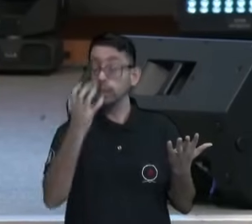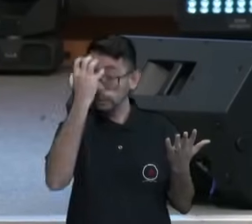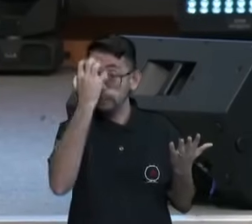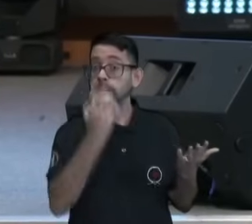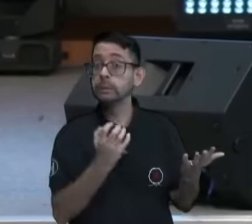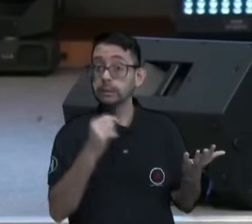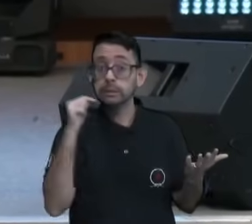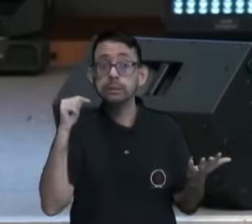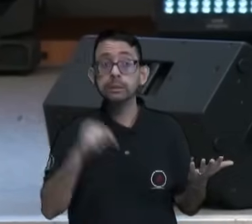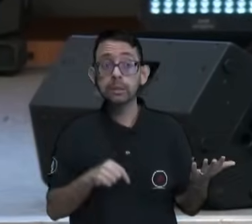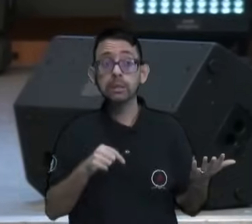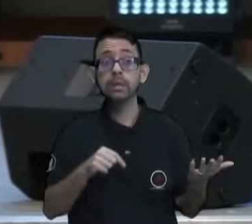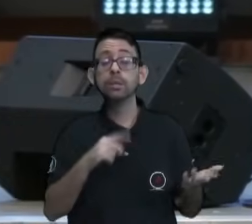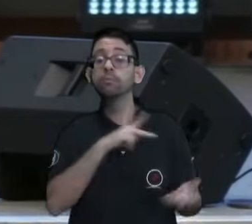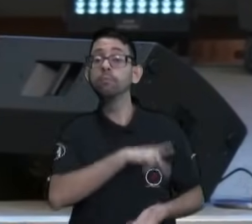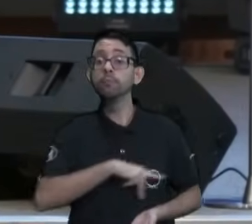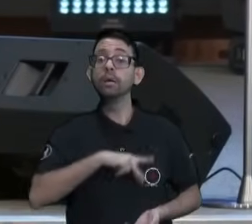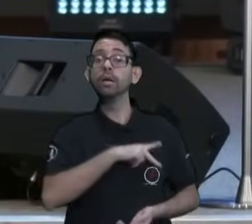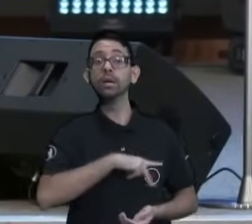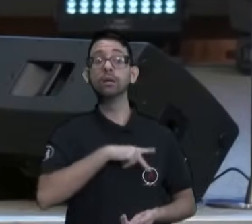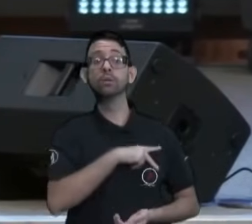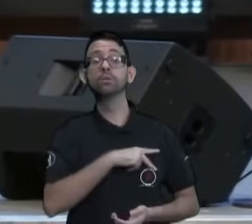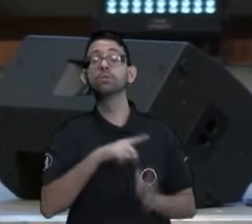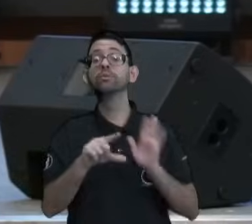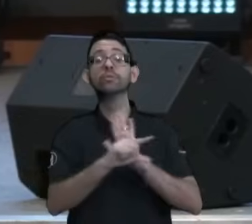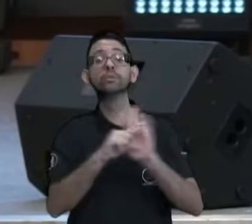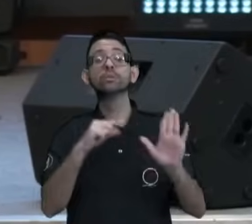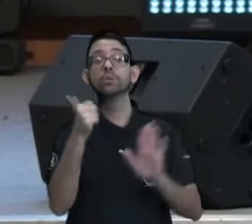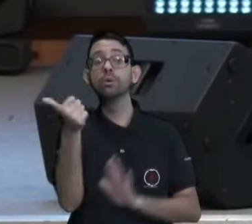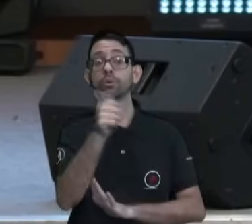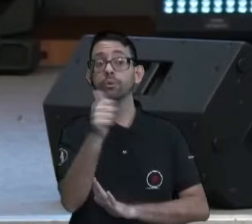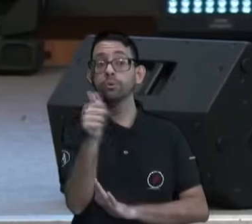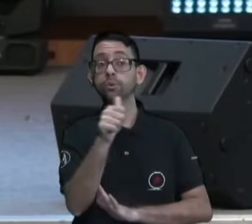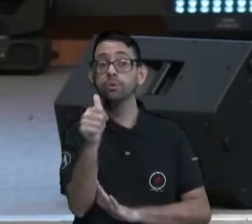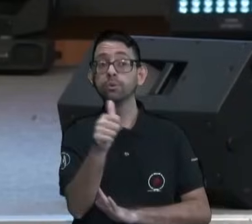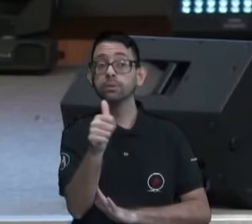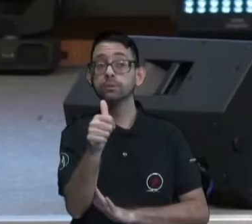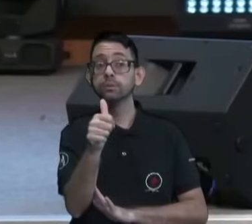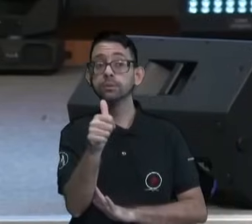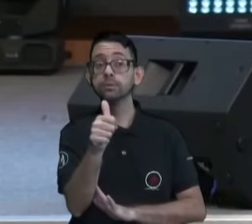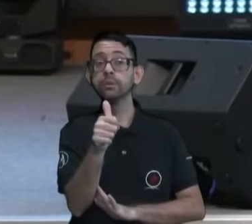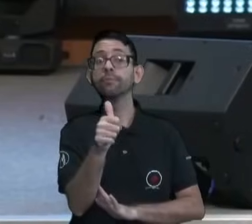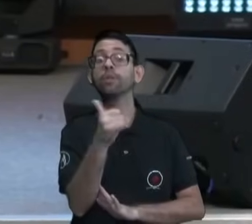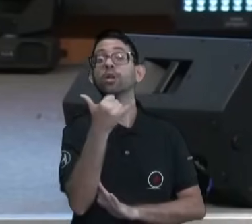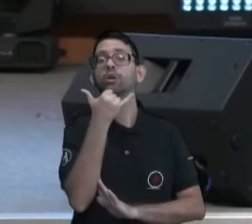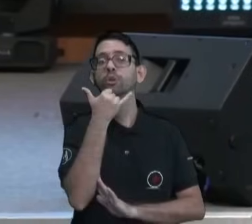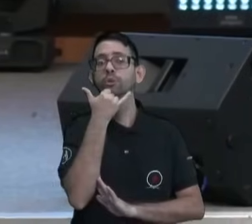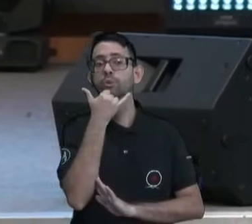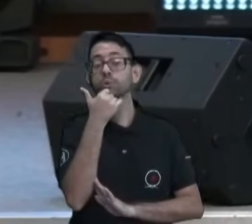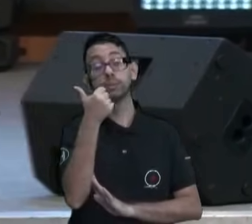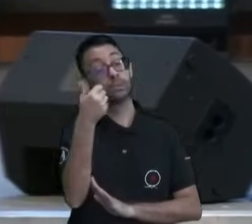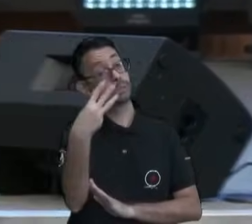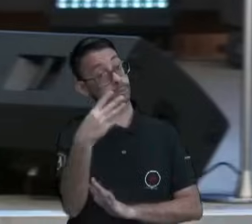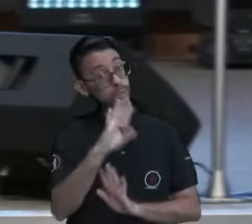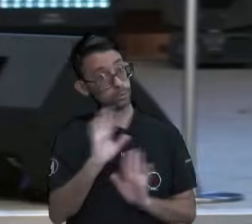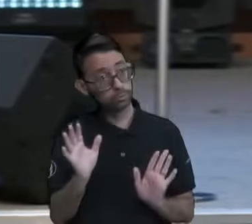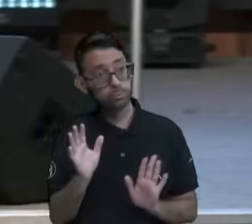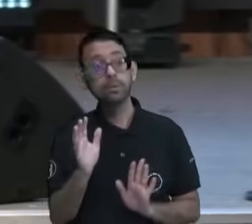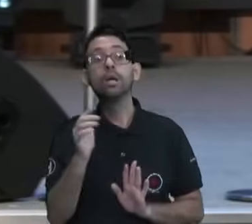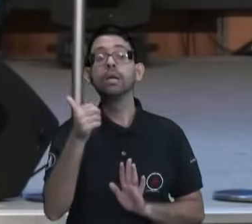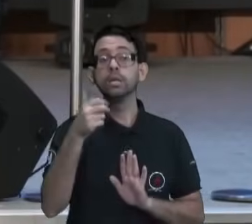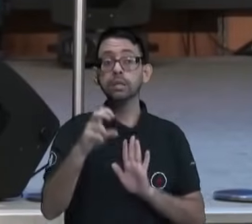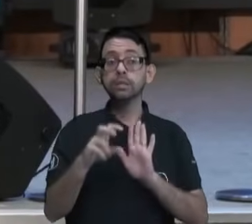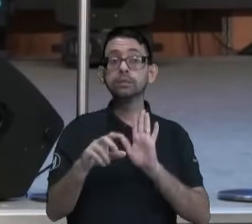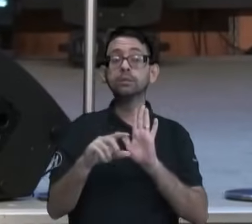e o apóstolo Paulo entre o Versículo 11 e o Versículo entre o Versículo 13 e 15 ele diz que esses